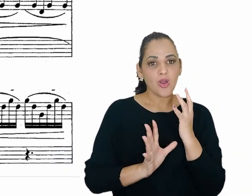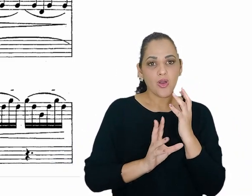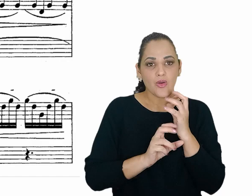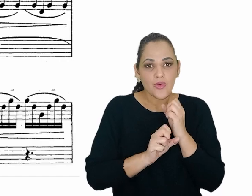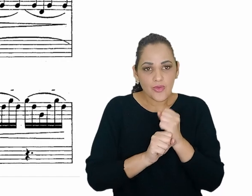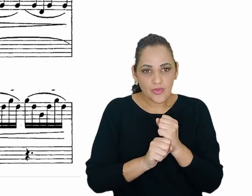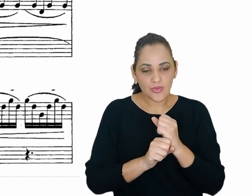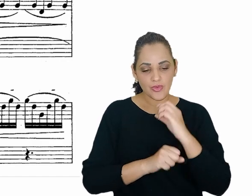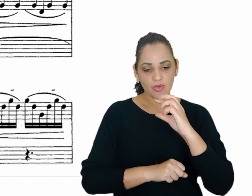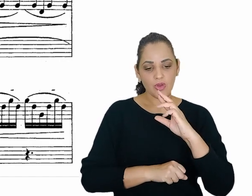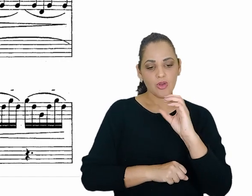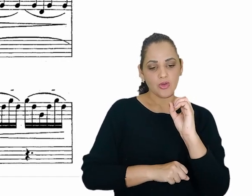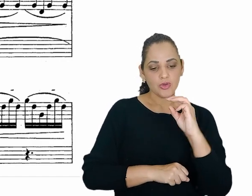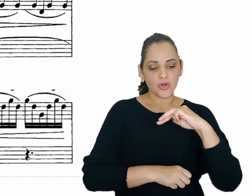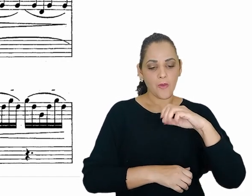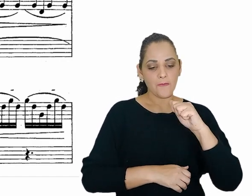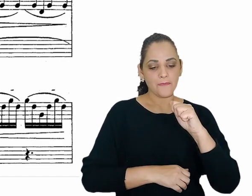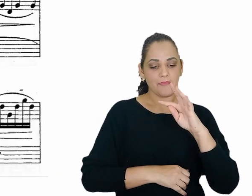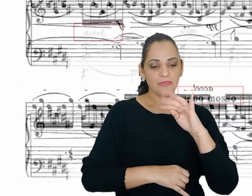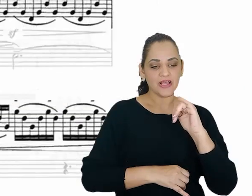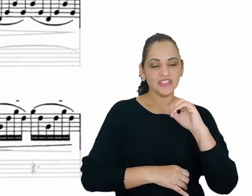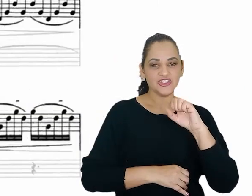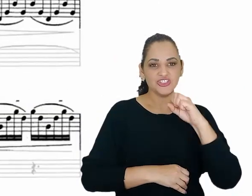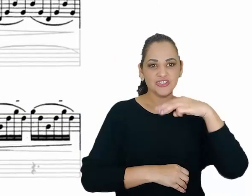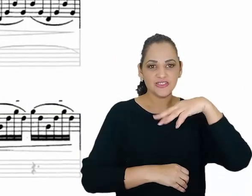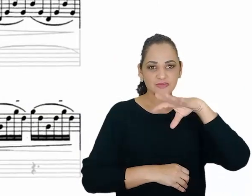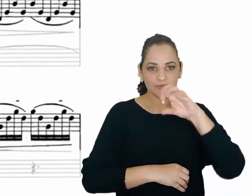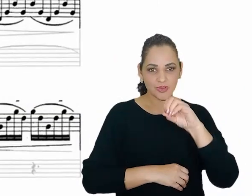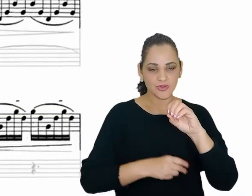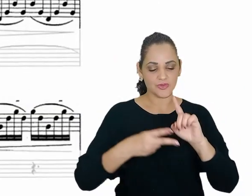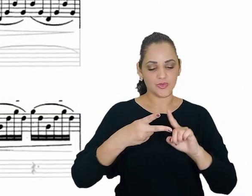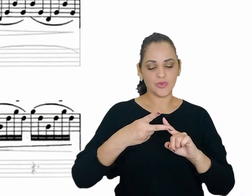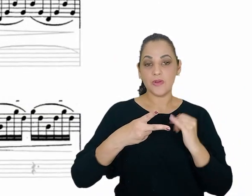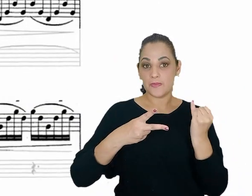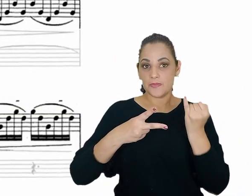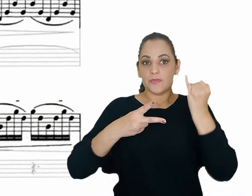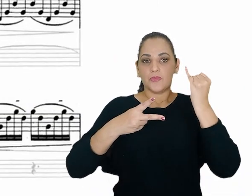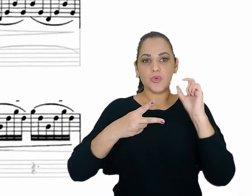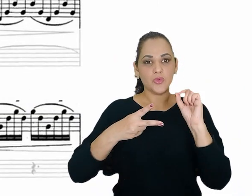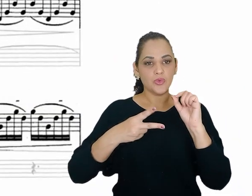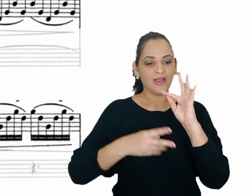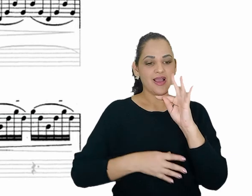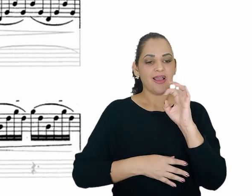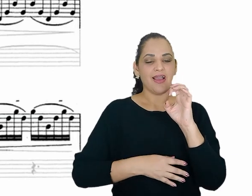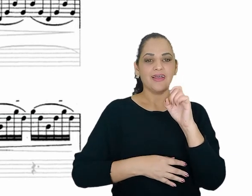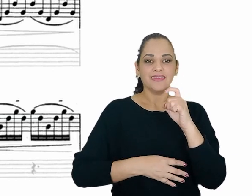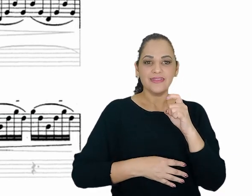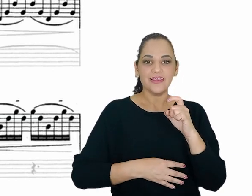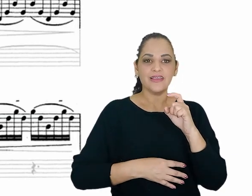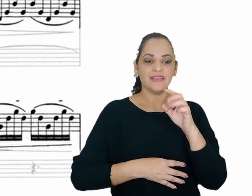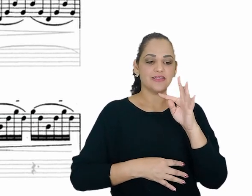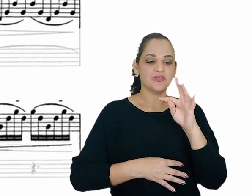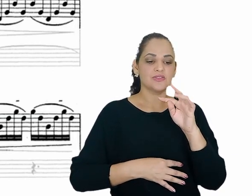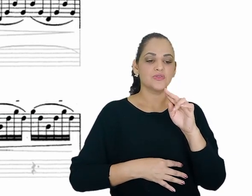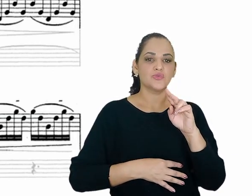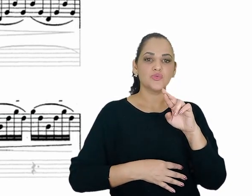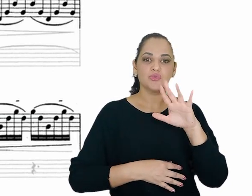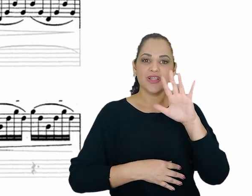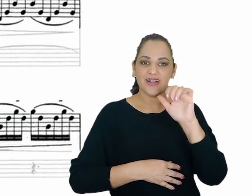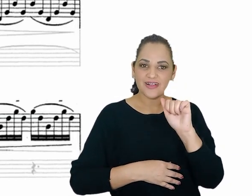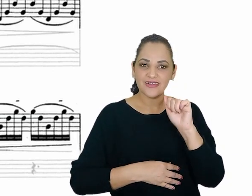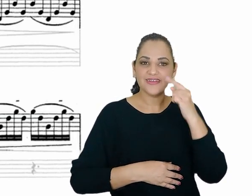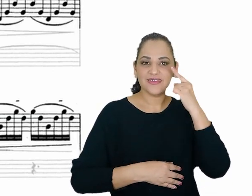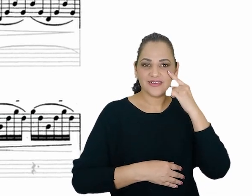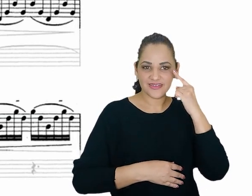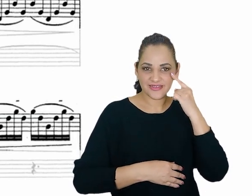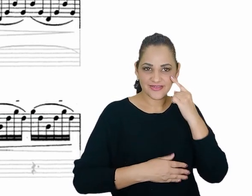uma quantidade crescente de cromatismo. E o segundo elemento, também relevante, é sobre a textura que ele emprega, como